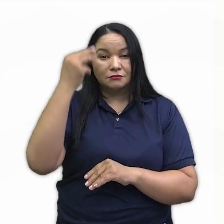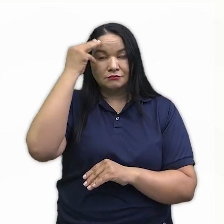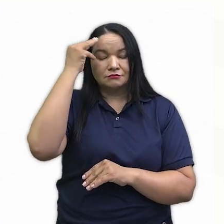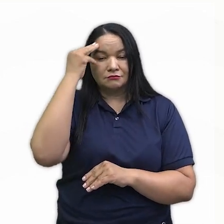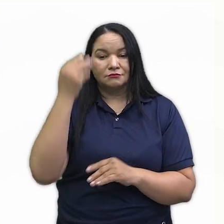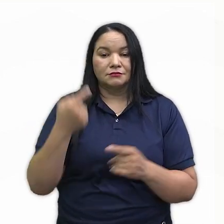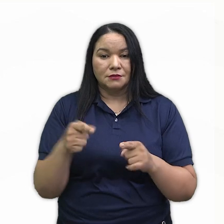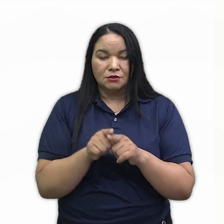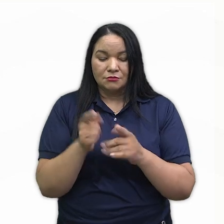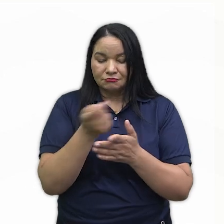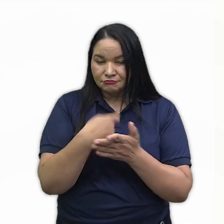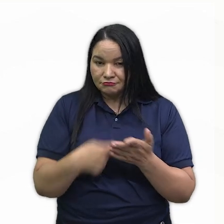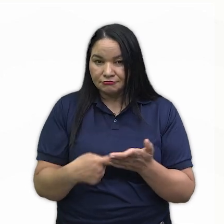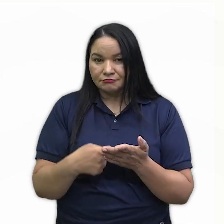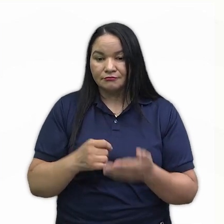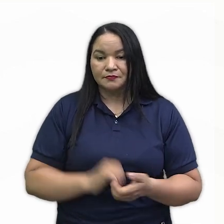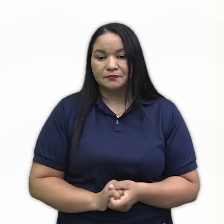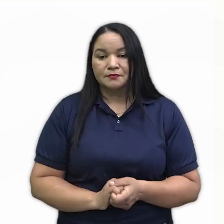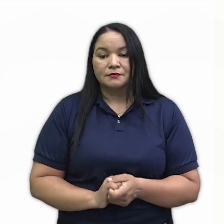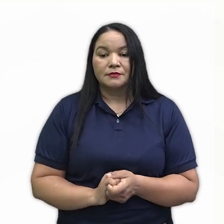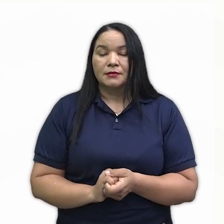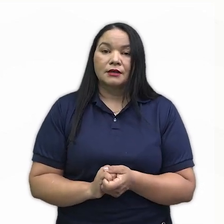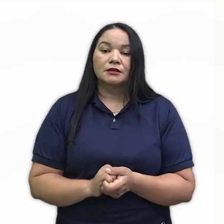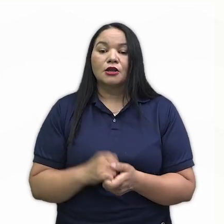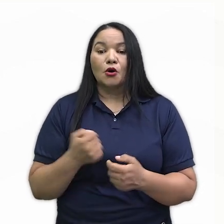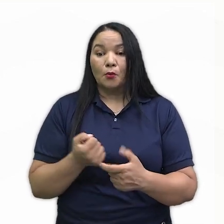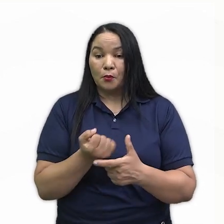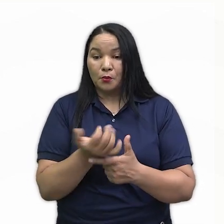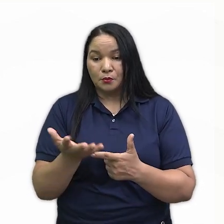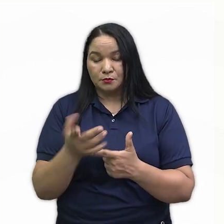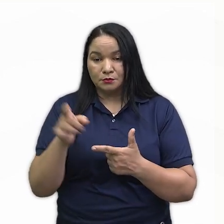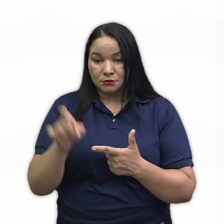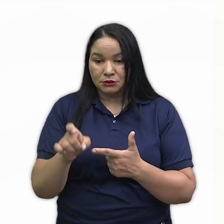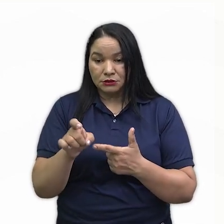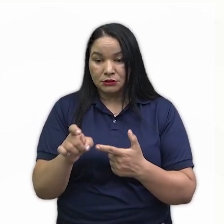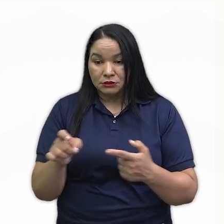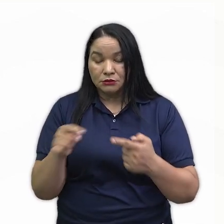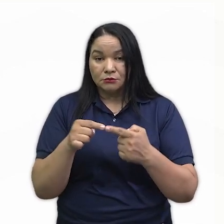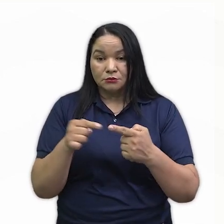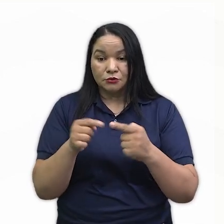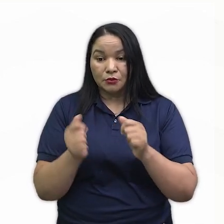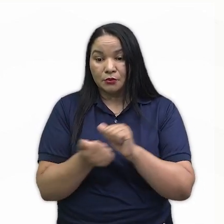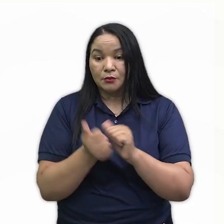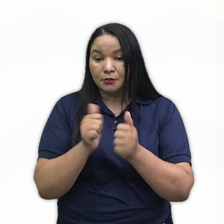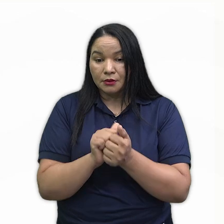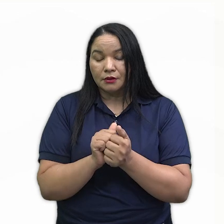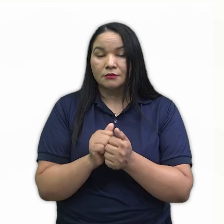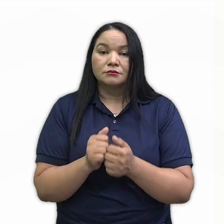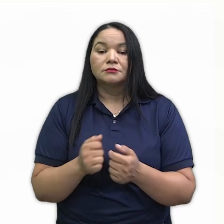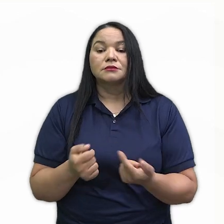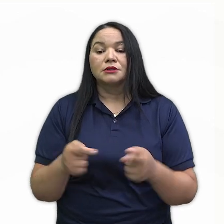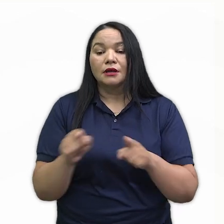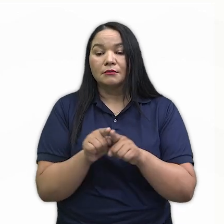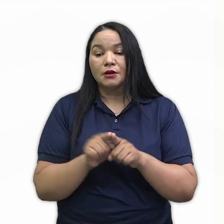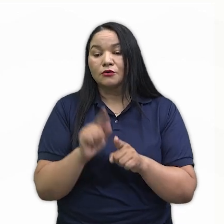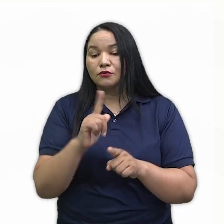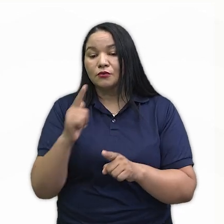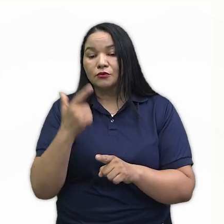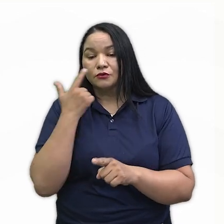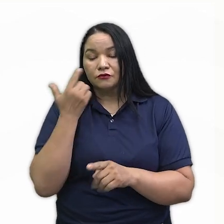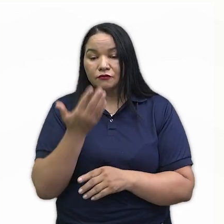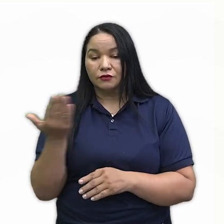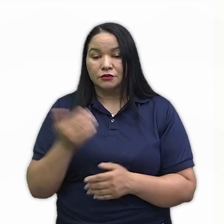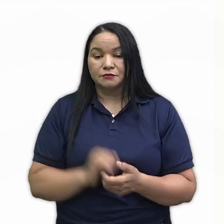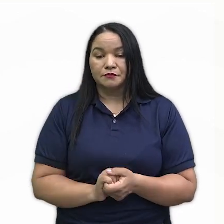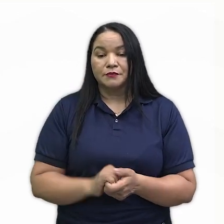padrão, para que você não esqueça que o logaritmo vai ser transformado nessa equação exponencial. E o próximo nós